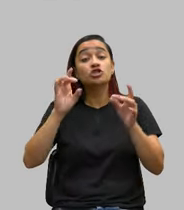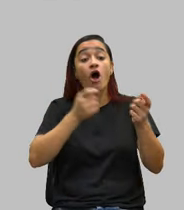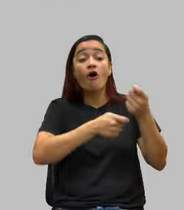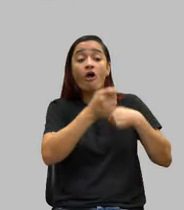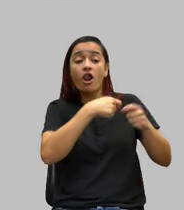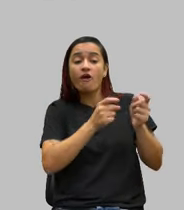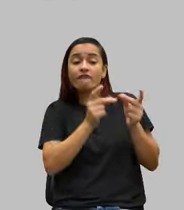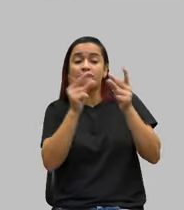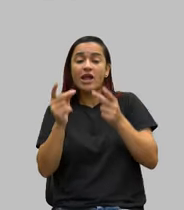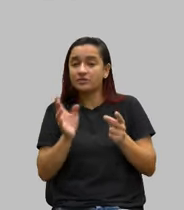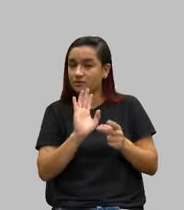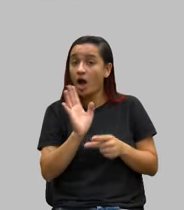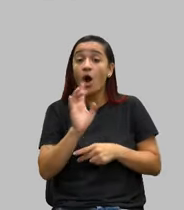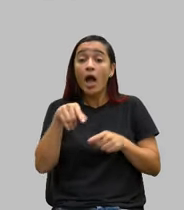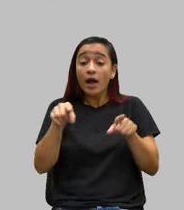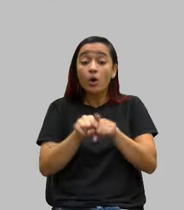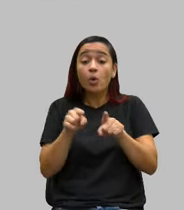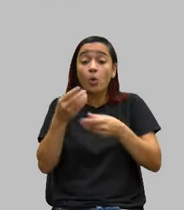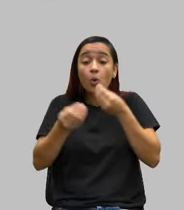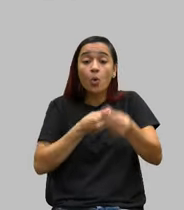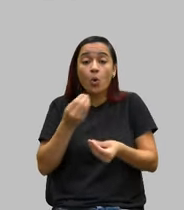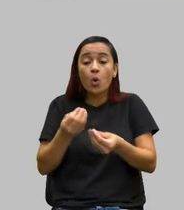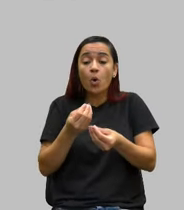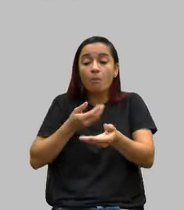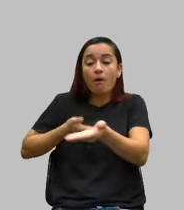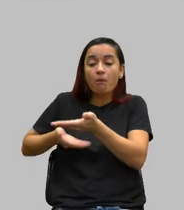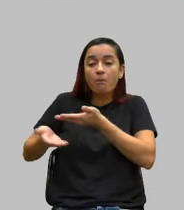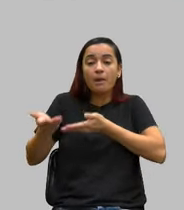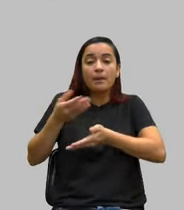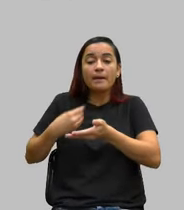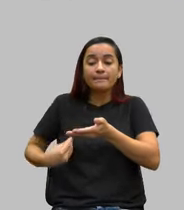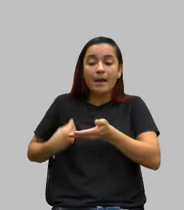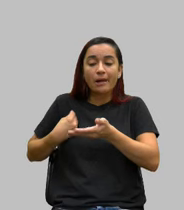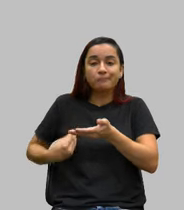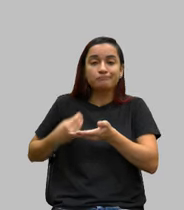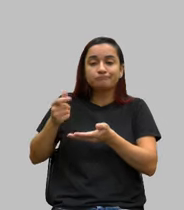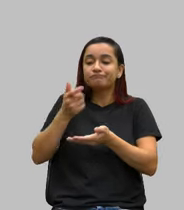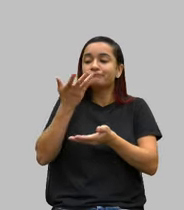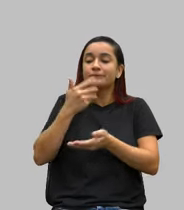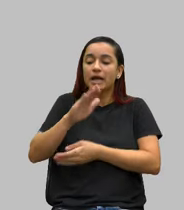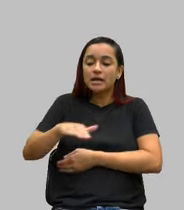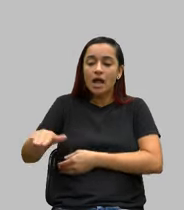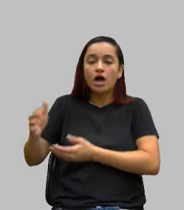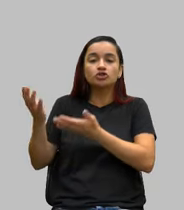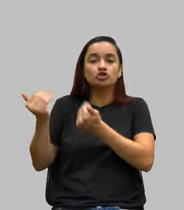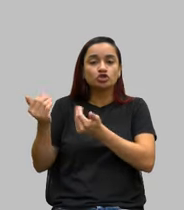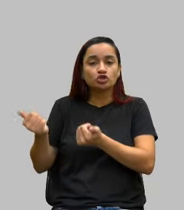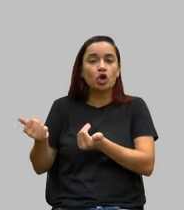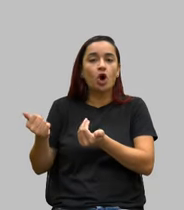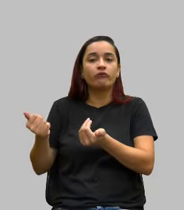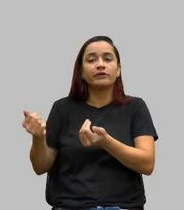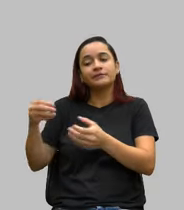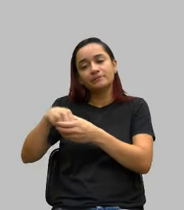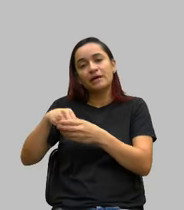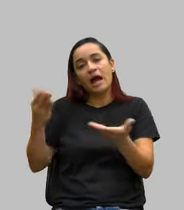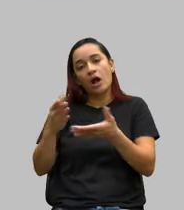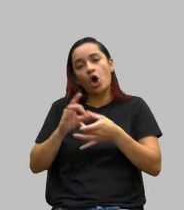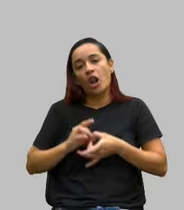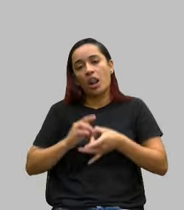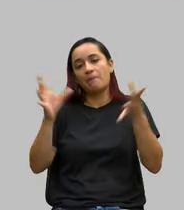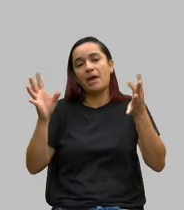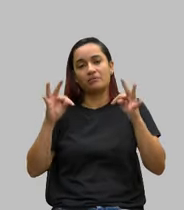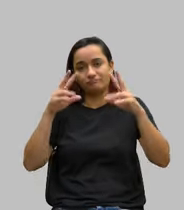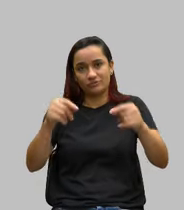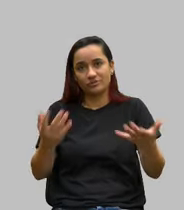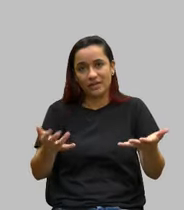de envolvimento né de crianças de adolescente de jovens né com esse liberalismo total agora